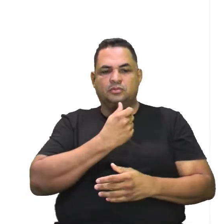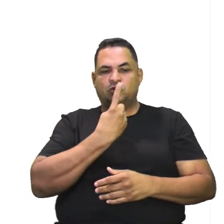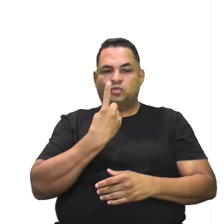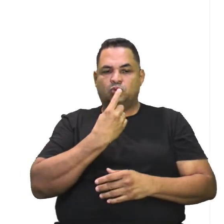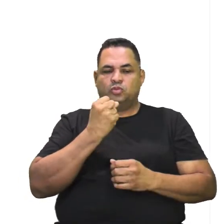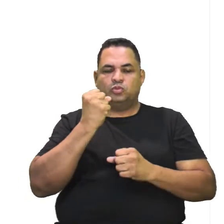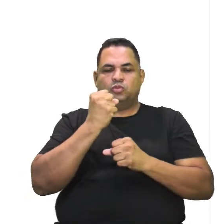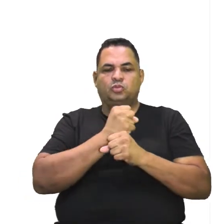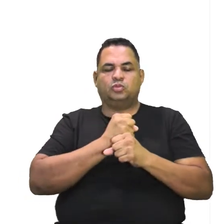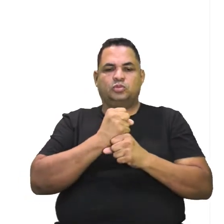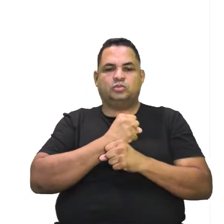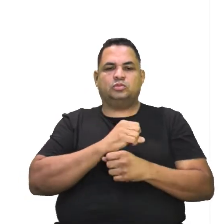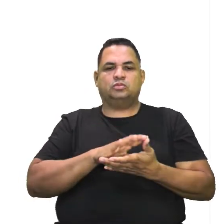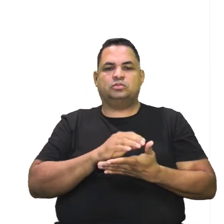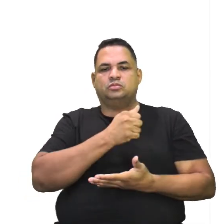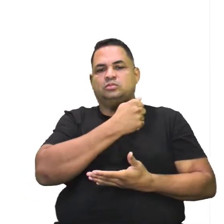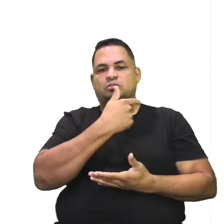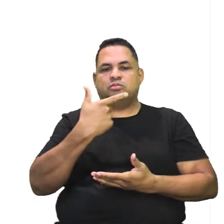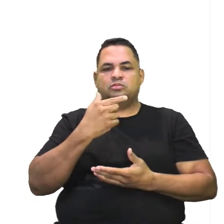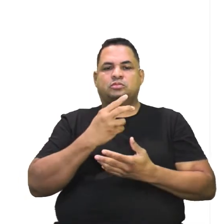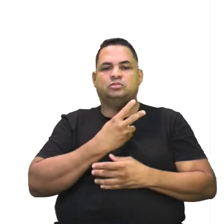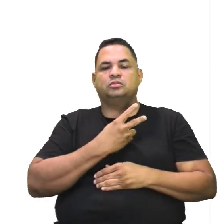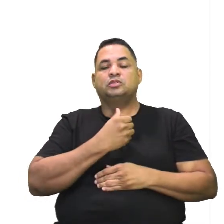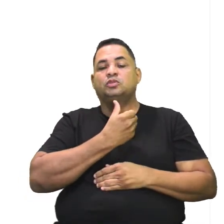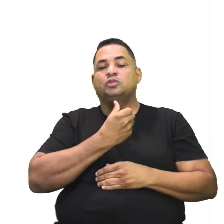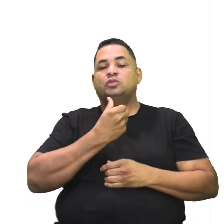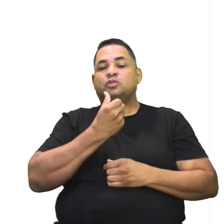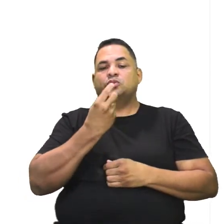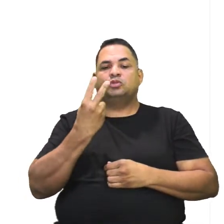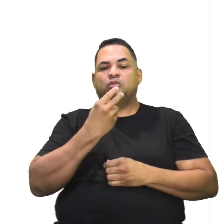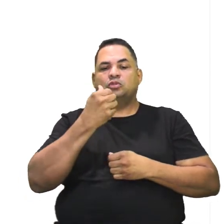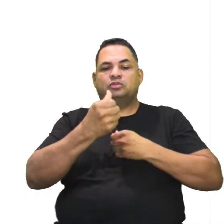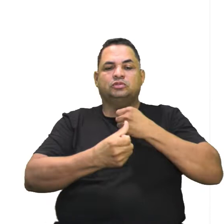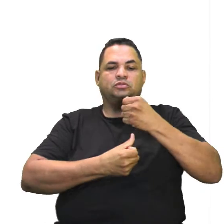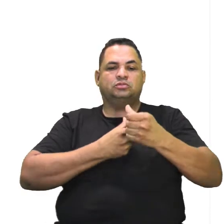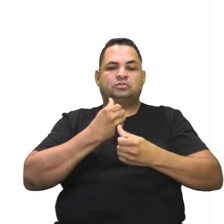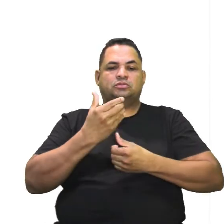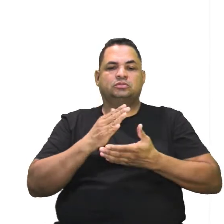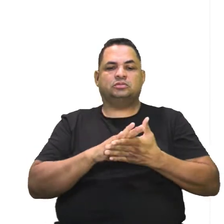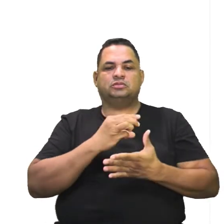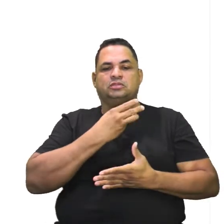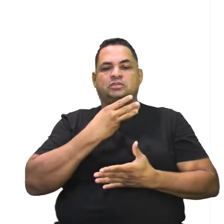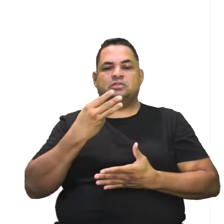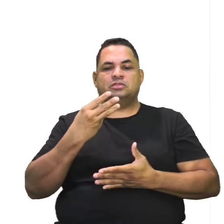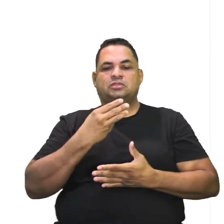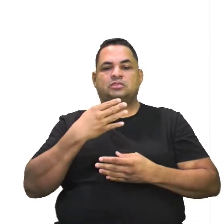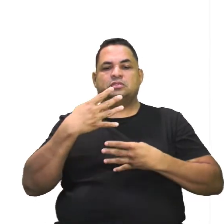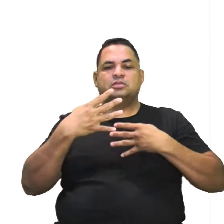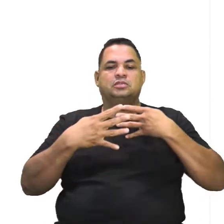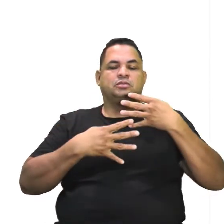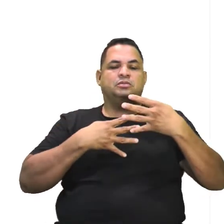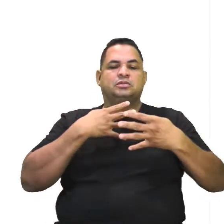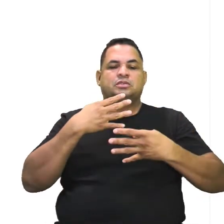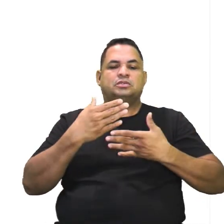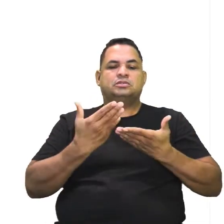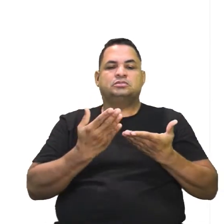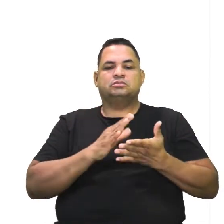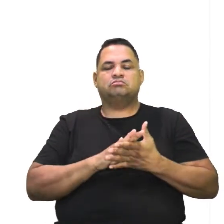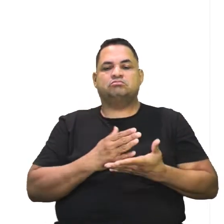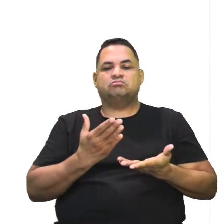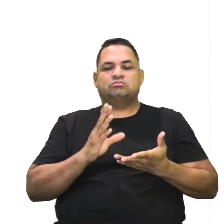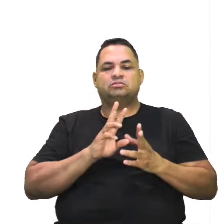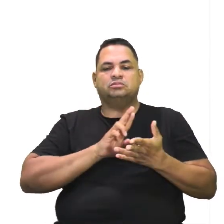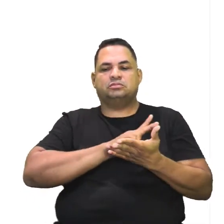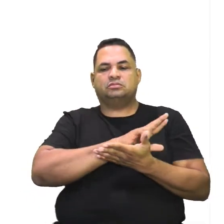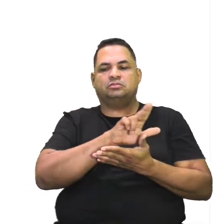ano, né? Seja 12 meses, 2 semestres e tudo mais. Tudo está sendo relacionado a um ano. Então, por isso que a gente pode estar